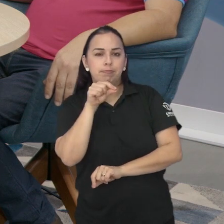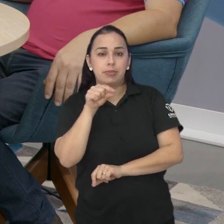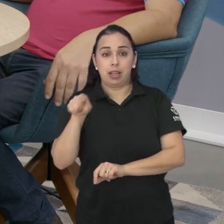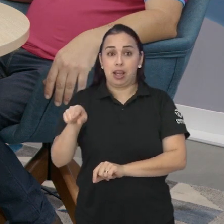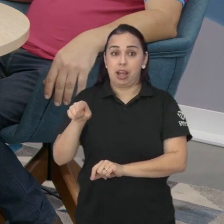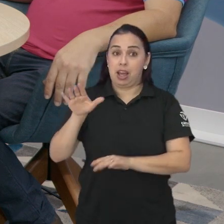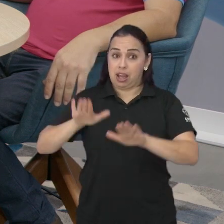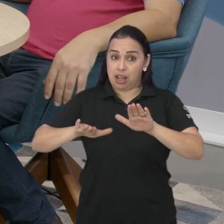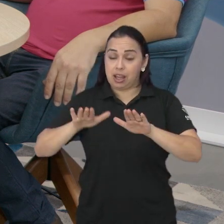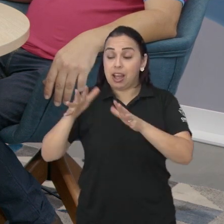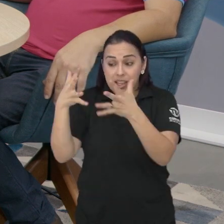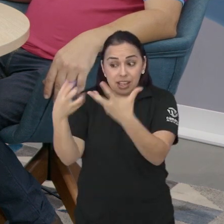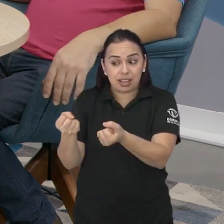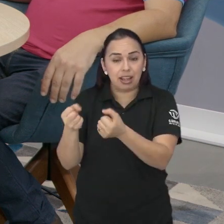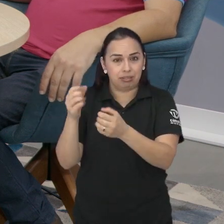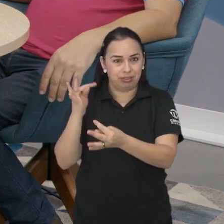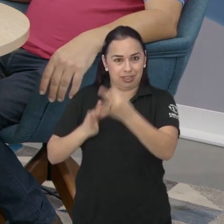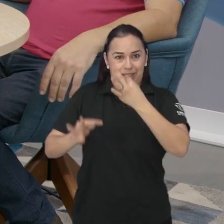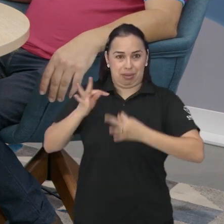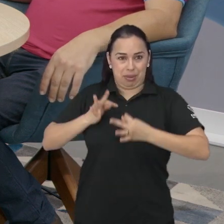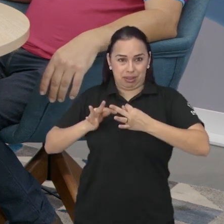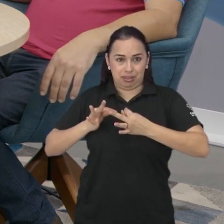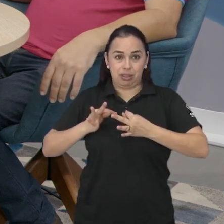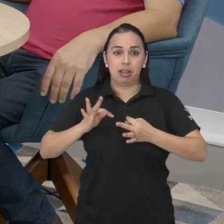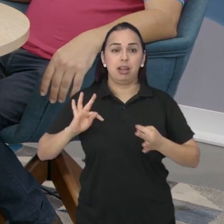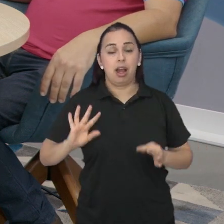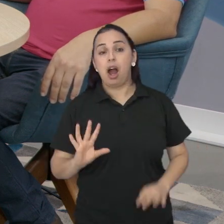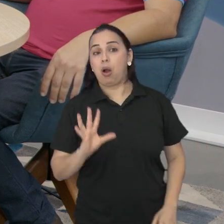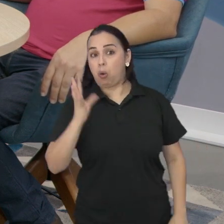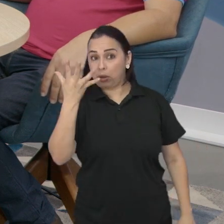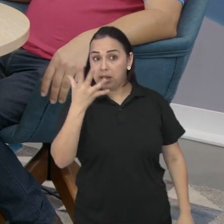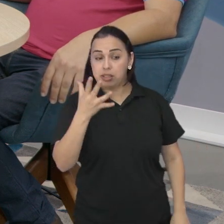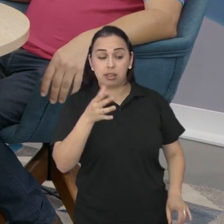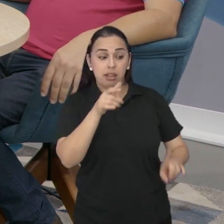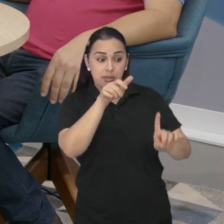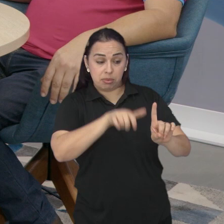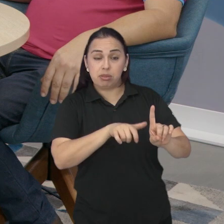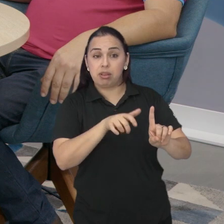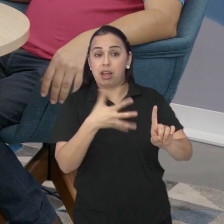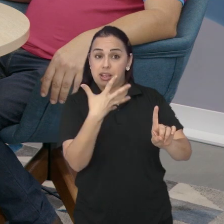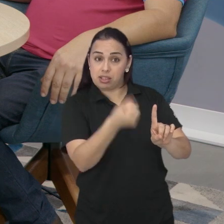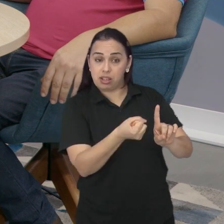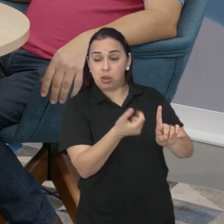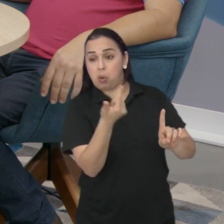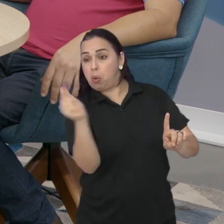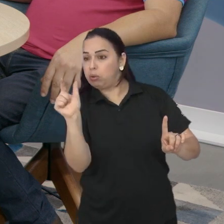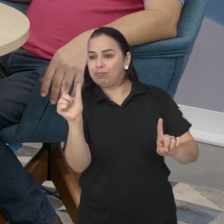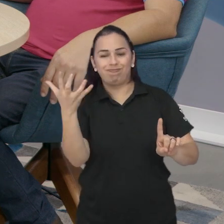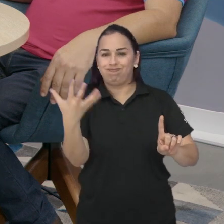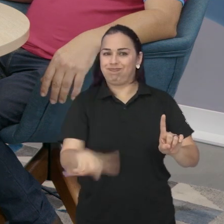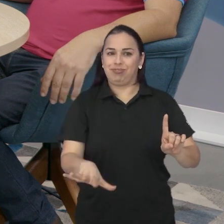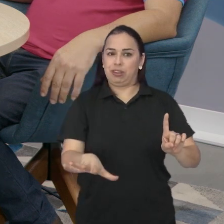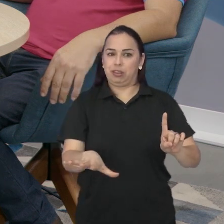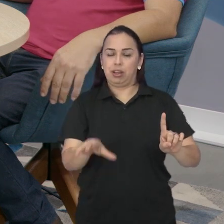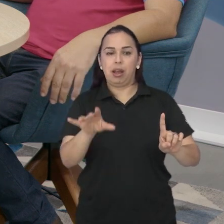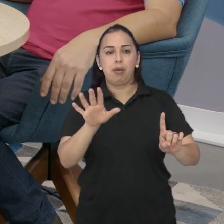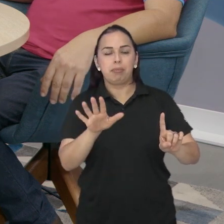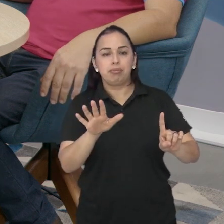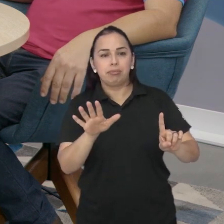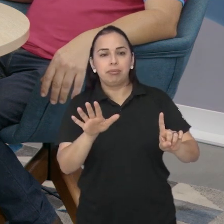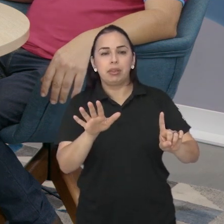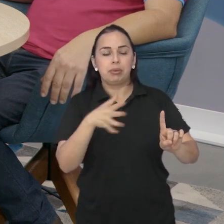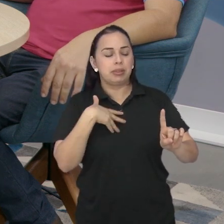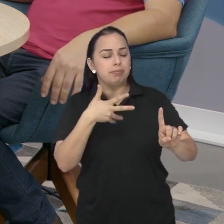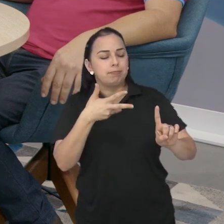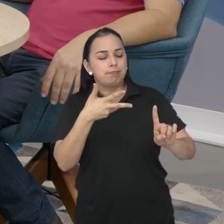ter que aceitar, às vezes, um tratamento. Acontece, sim. Muitos aceitam, outros não. Tem os seus motivos. Mas quando a gente começa a